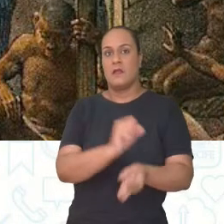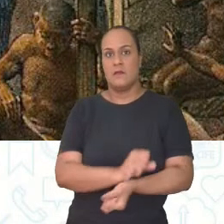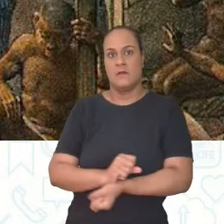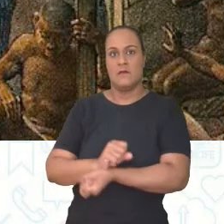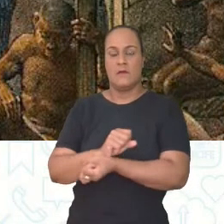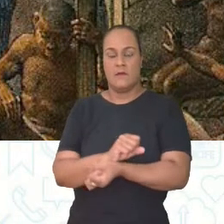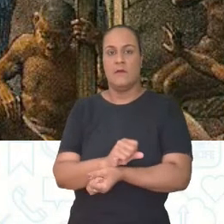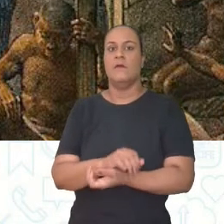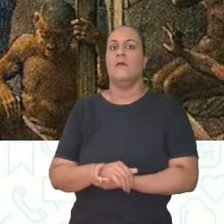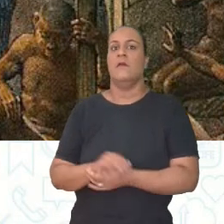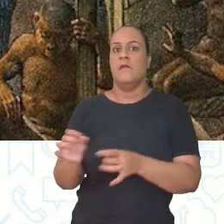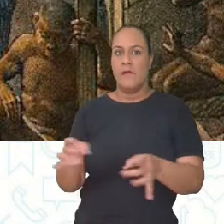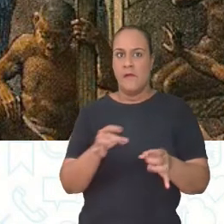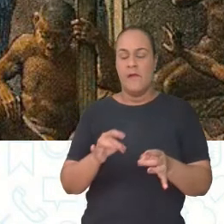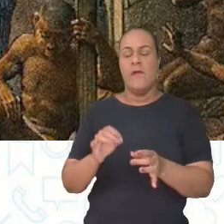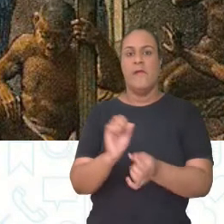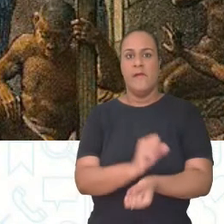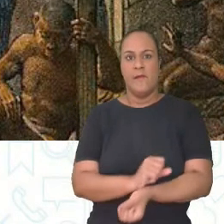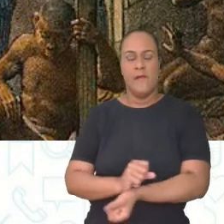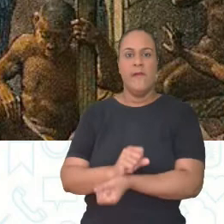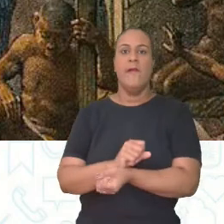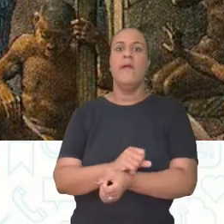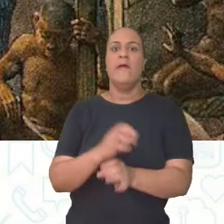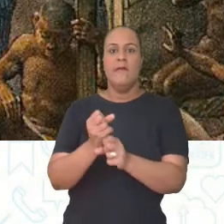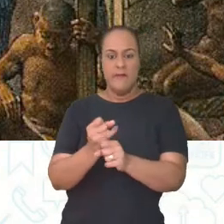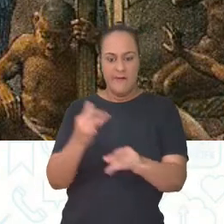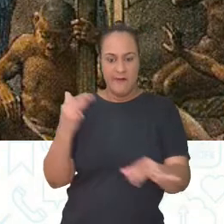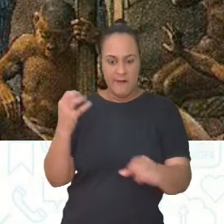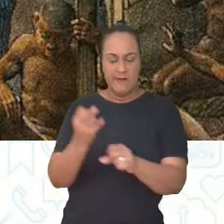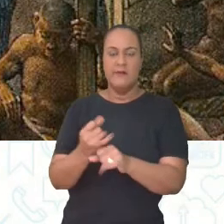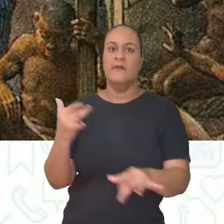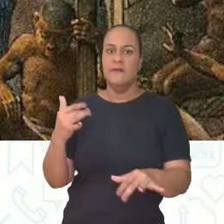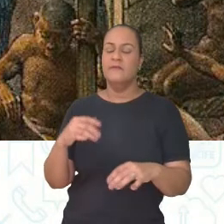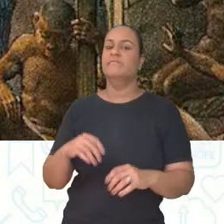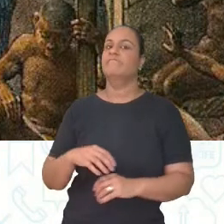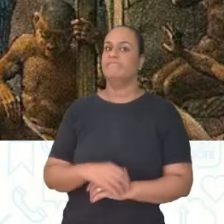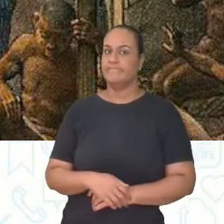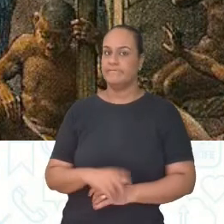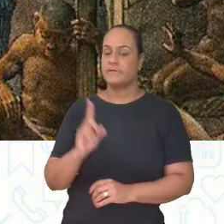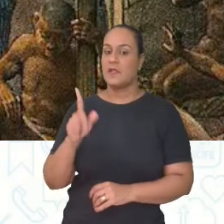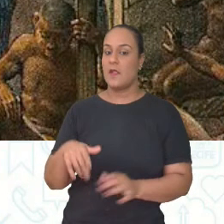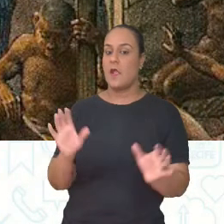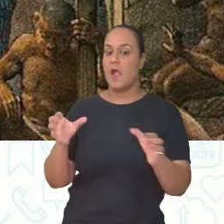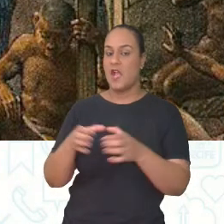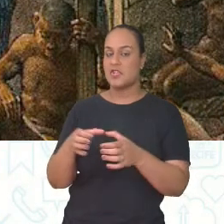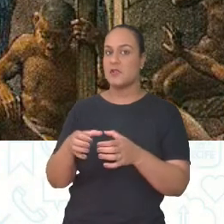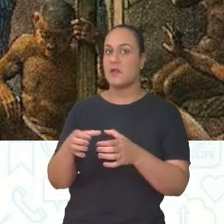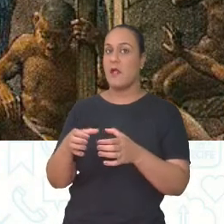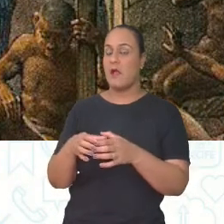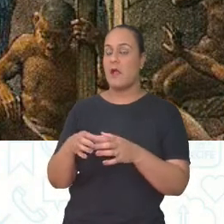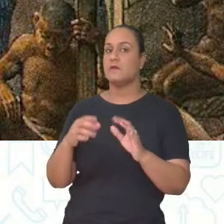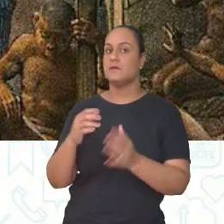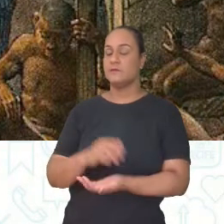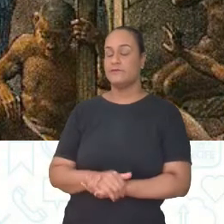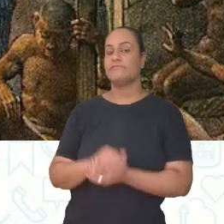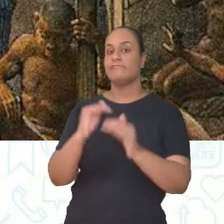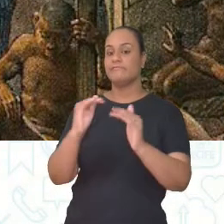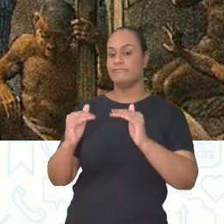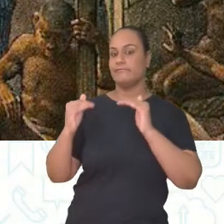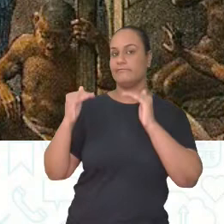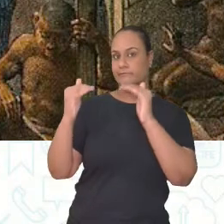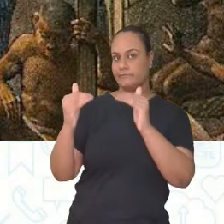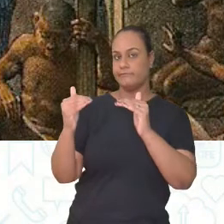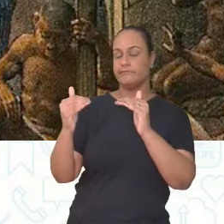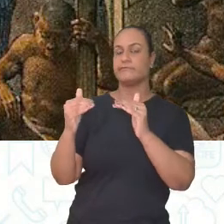o tráfico de escravos era muito lucrativo e envolvia as classes dominantes. Vocês já estudaram isso e a gente